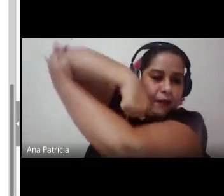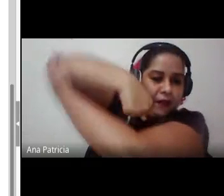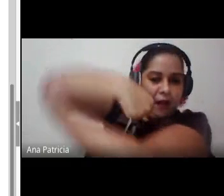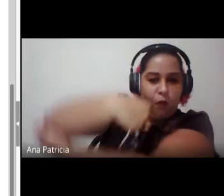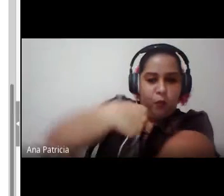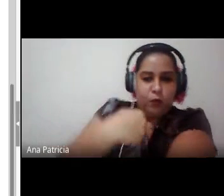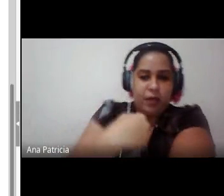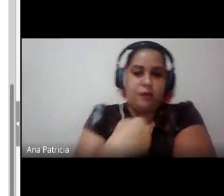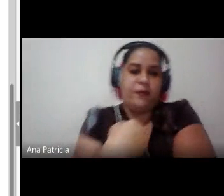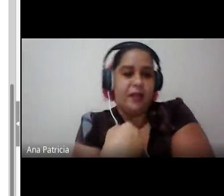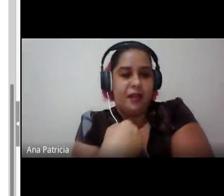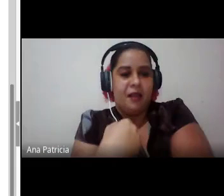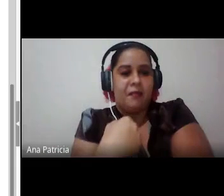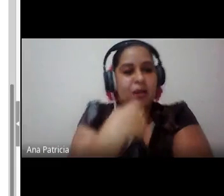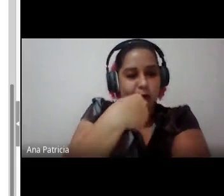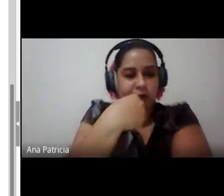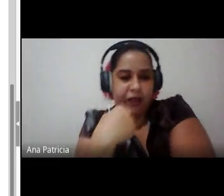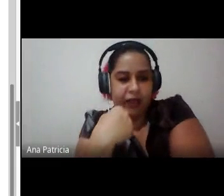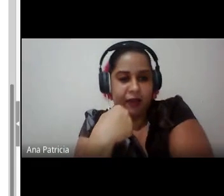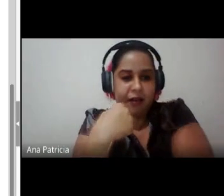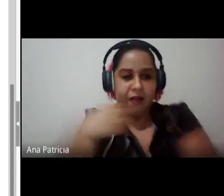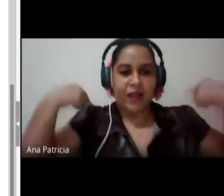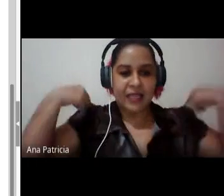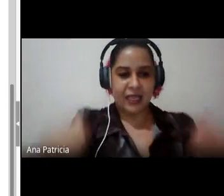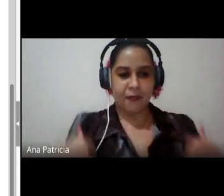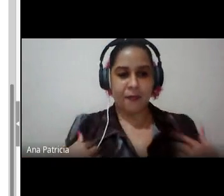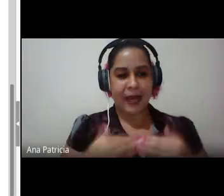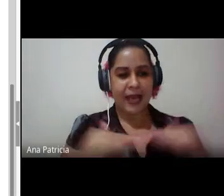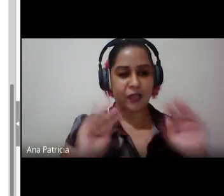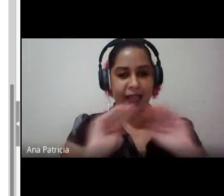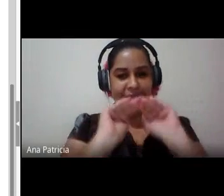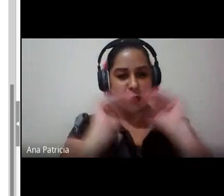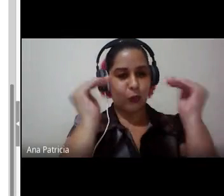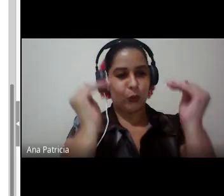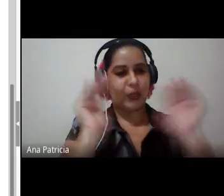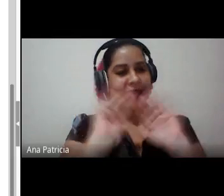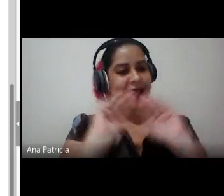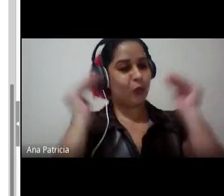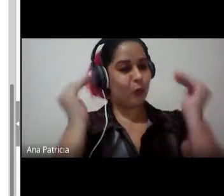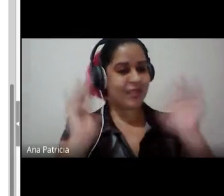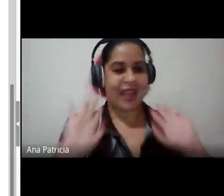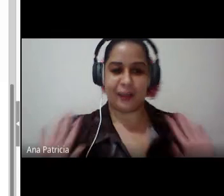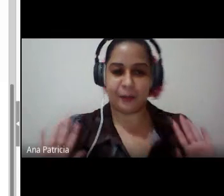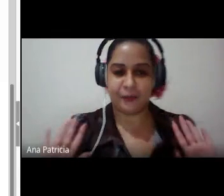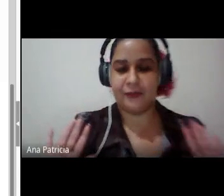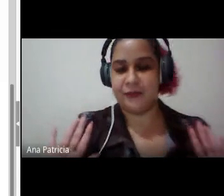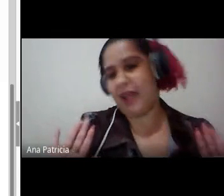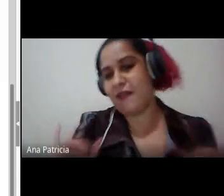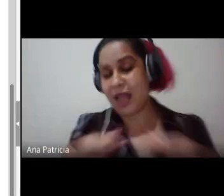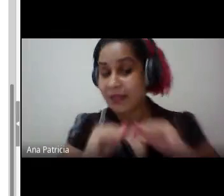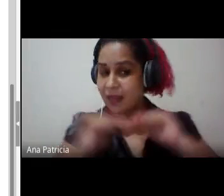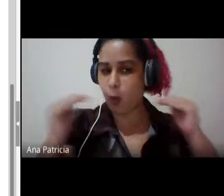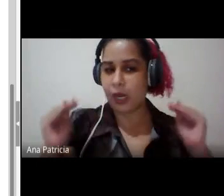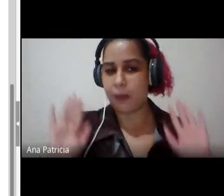para não ficar com o ombro doendo. Baixa o cotovelo, faz aqui embaixo, nessa altura, dá tudo certo.